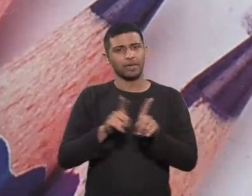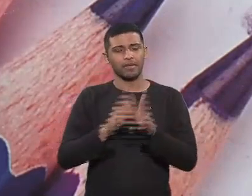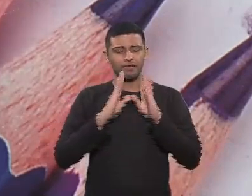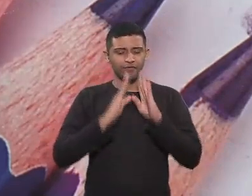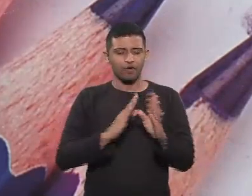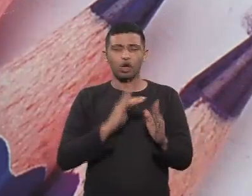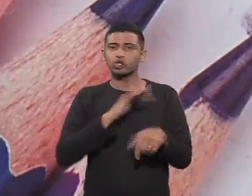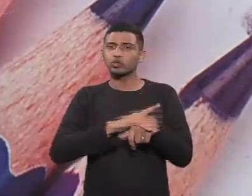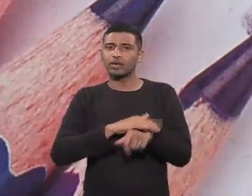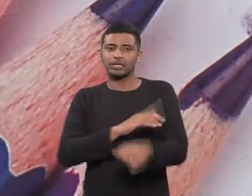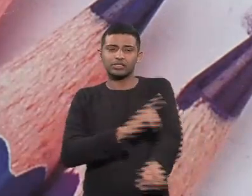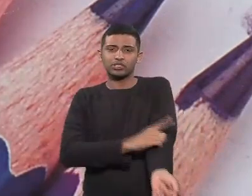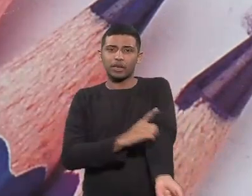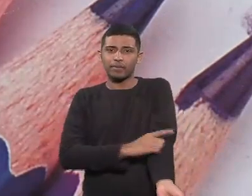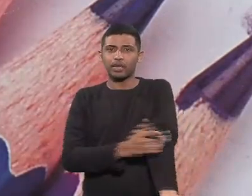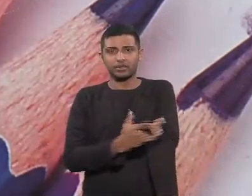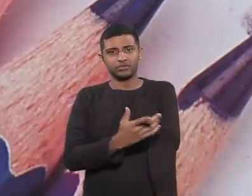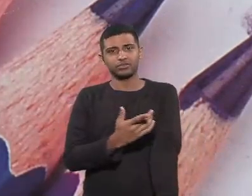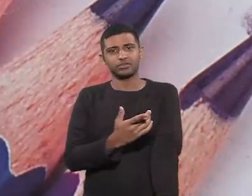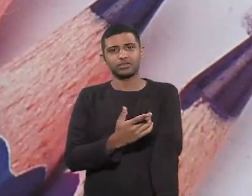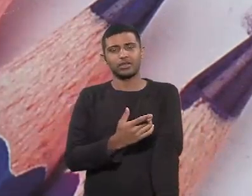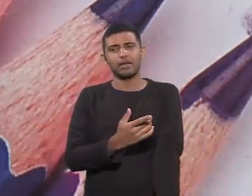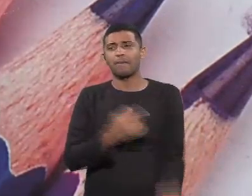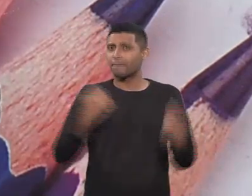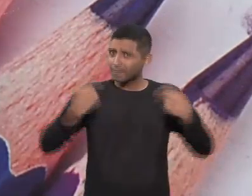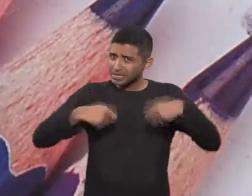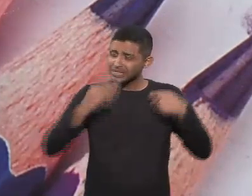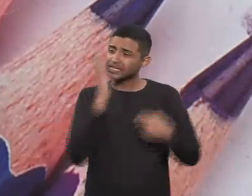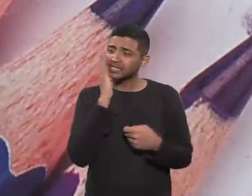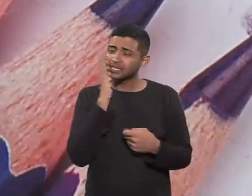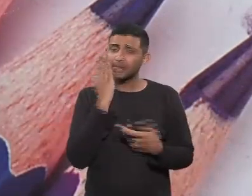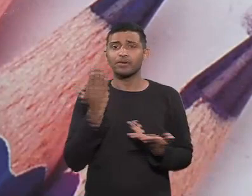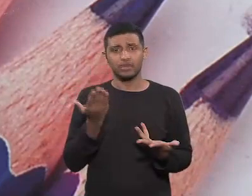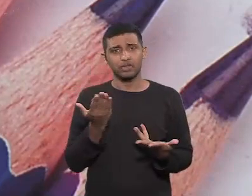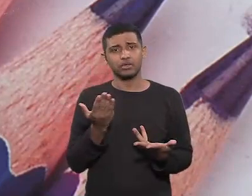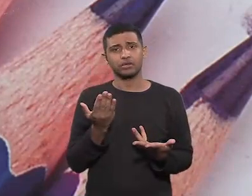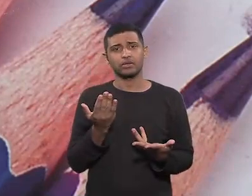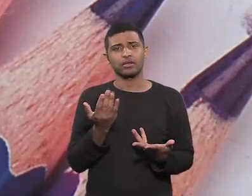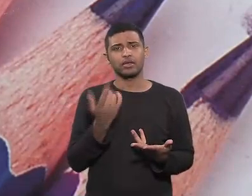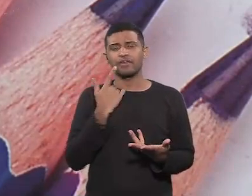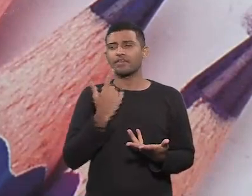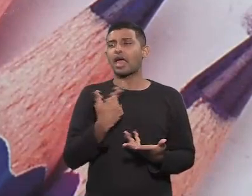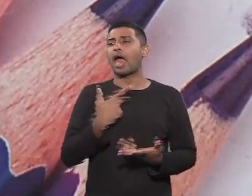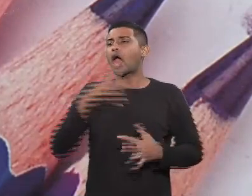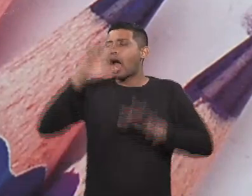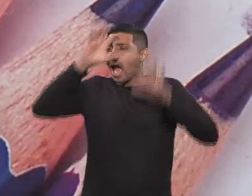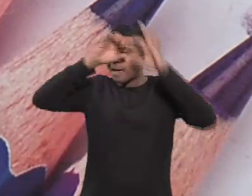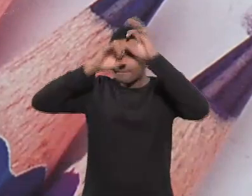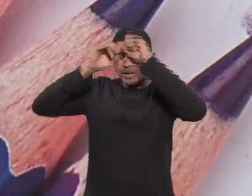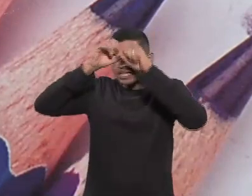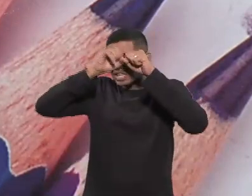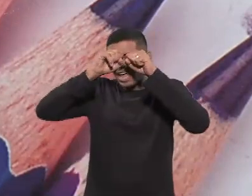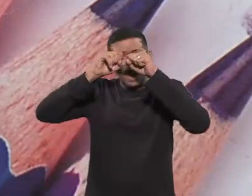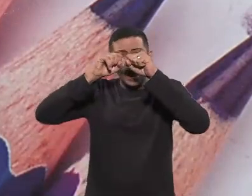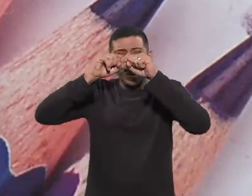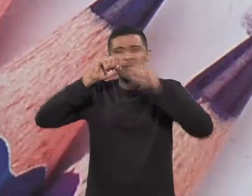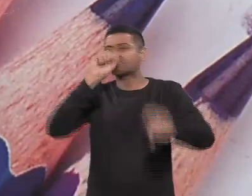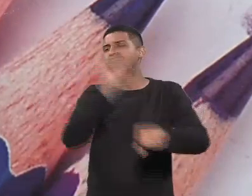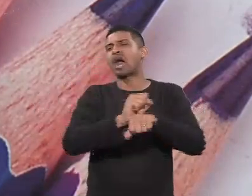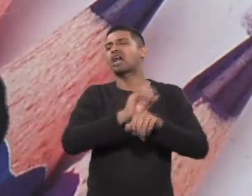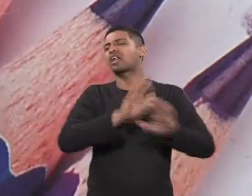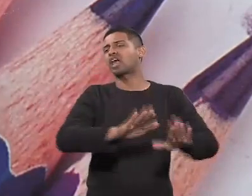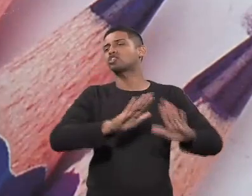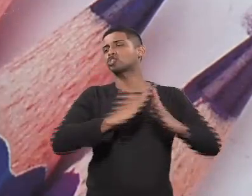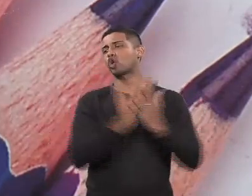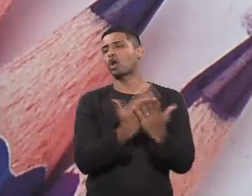da diabetes. Vamos conhecer, né, porque a gente está na escola, não é por um saber que morre na escola, é por um saber que